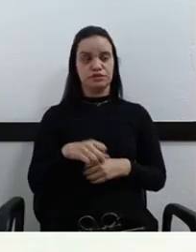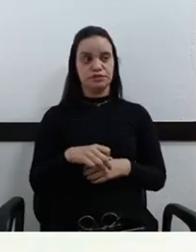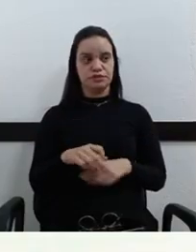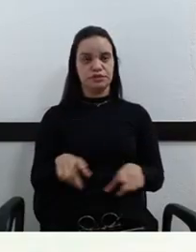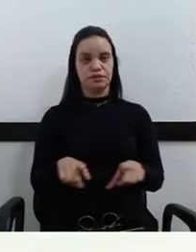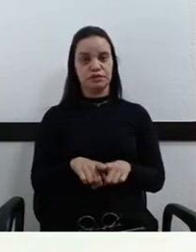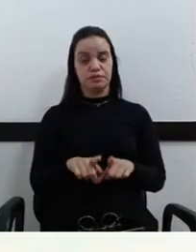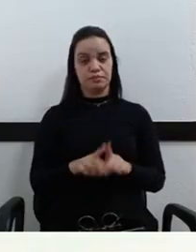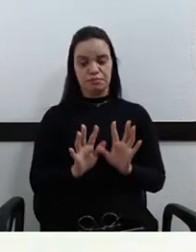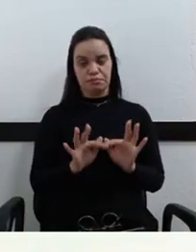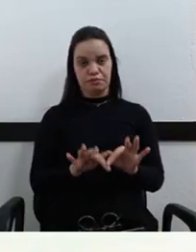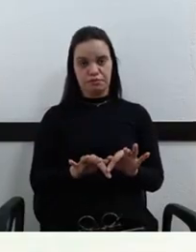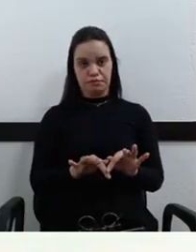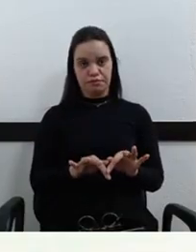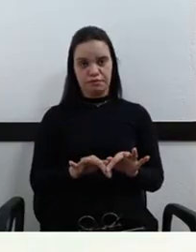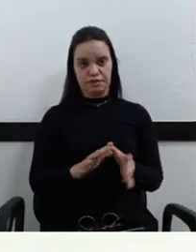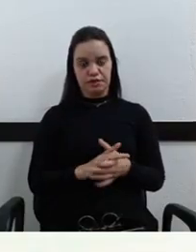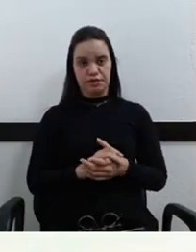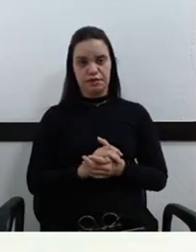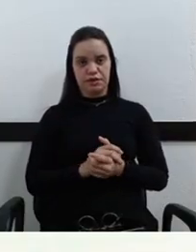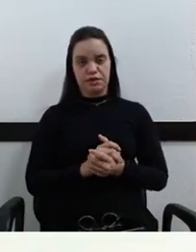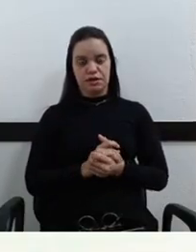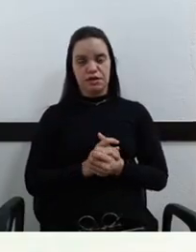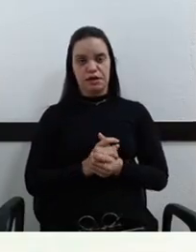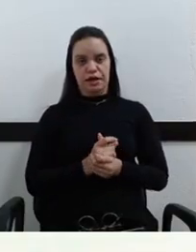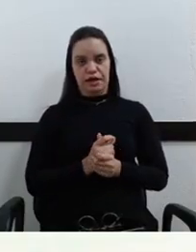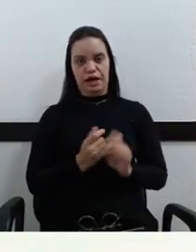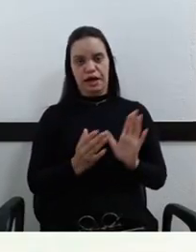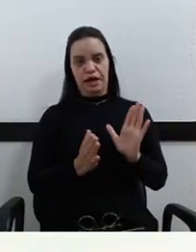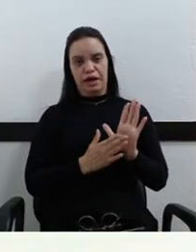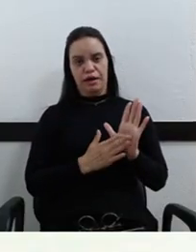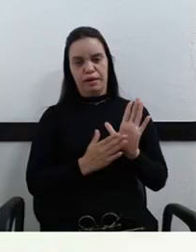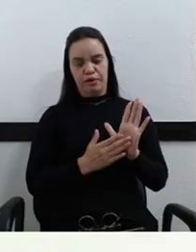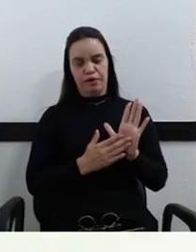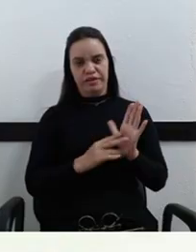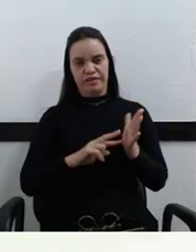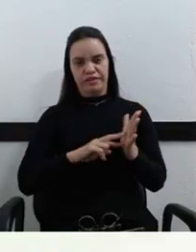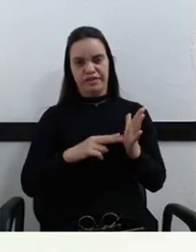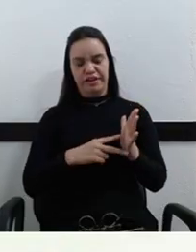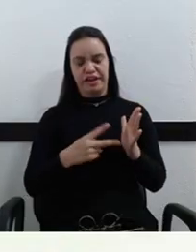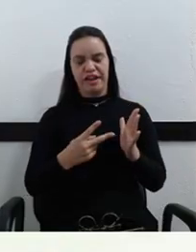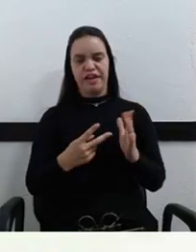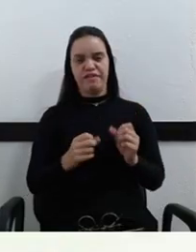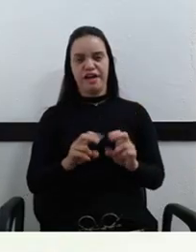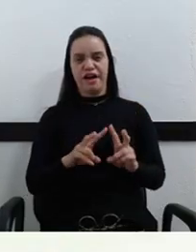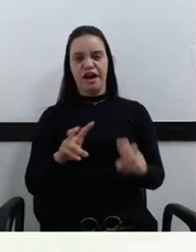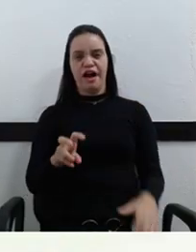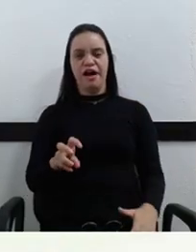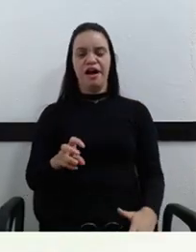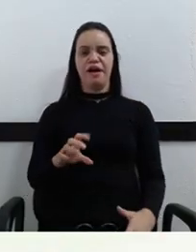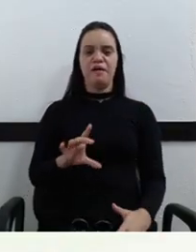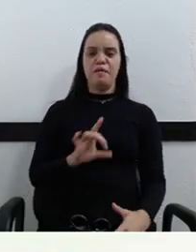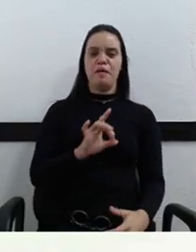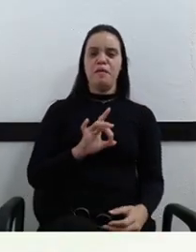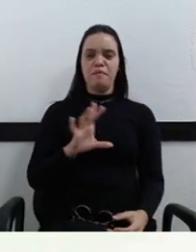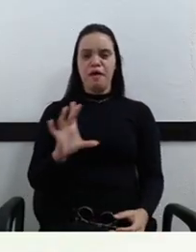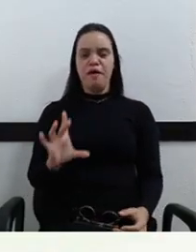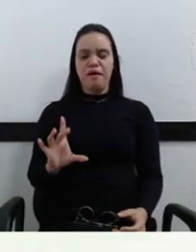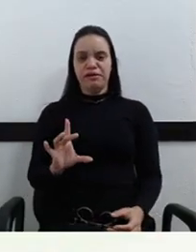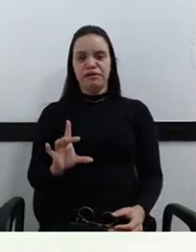por fim, a proposta aqui é exatamente essa que você mencionou, de permitir que os colegas façam os